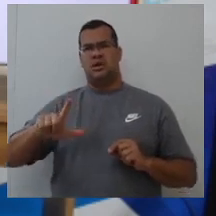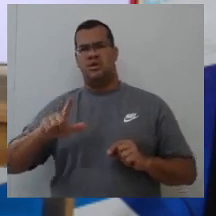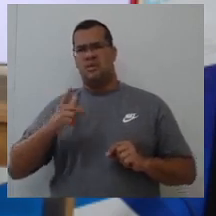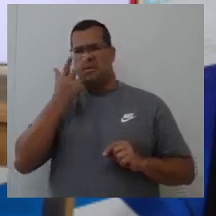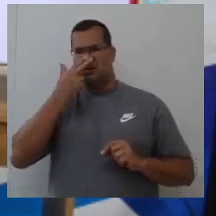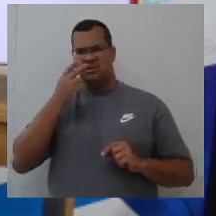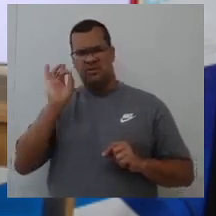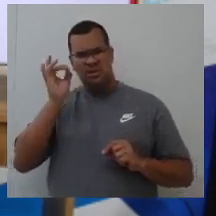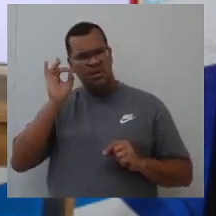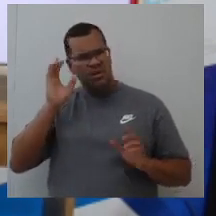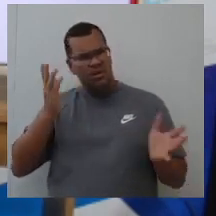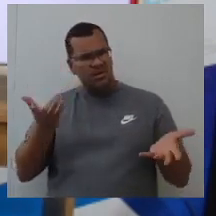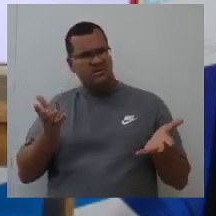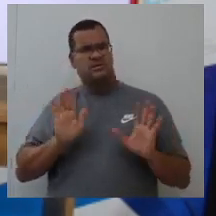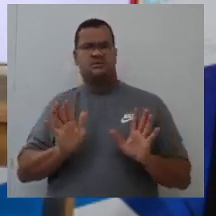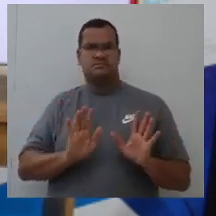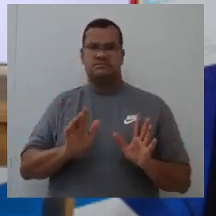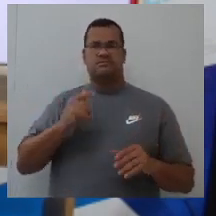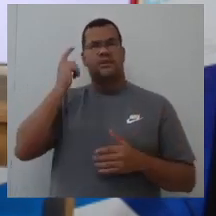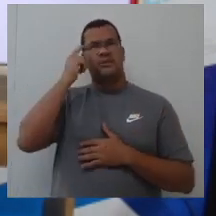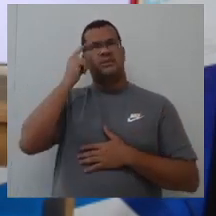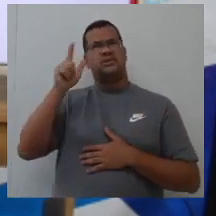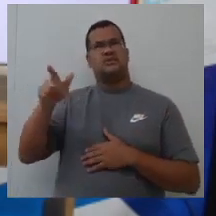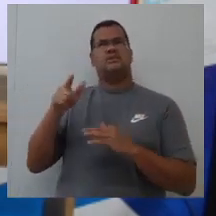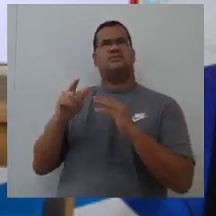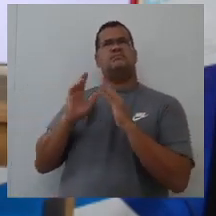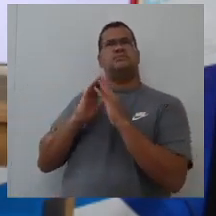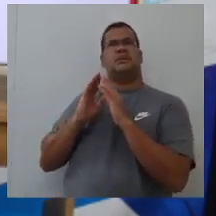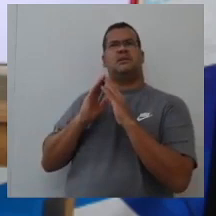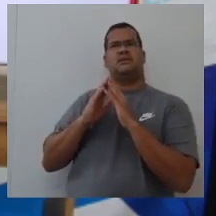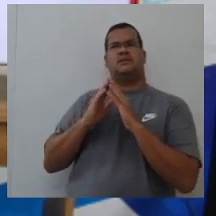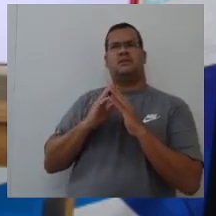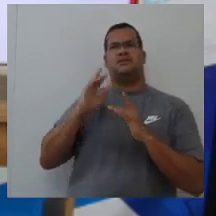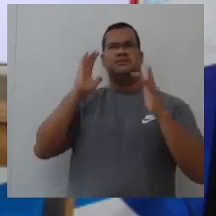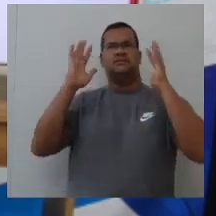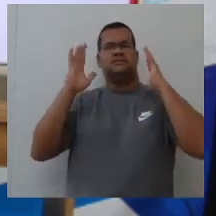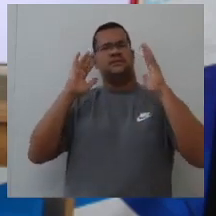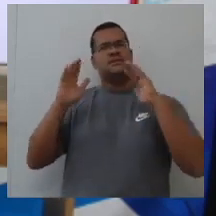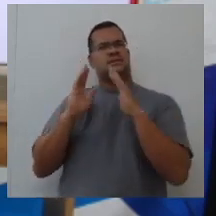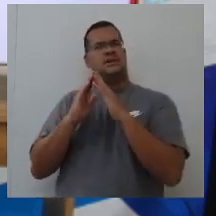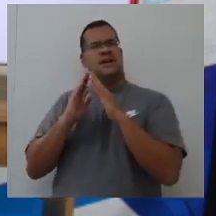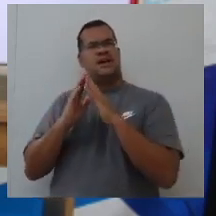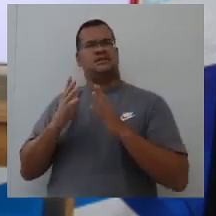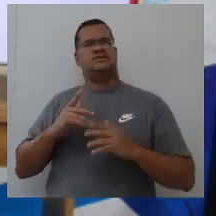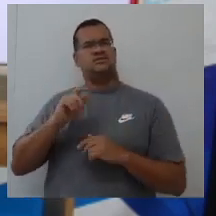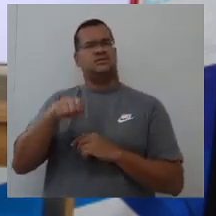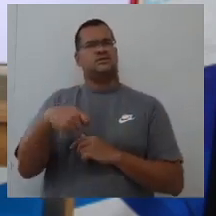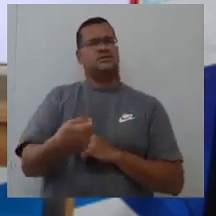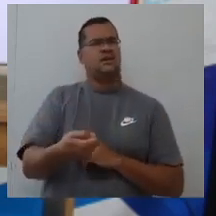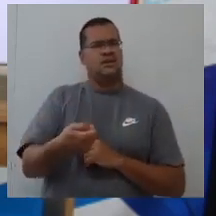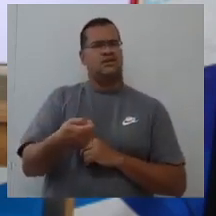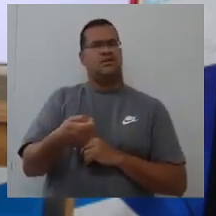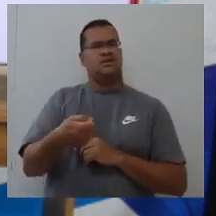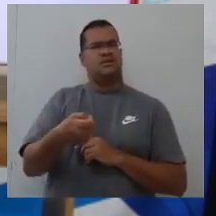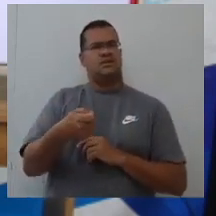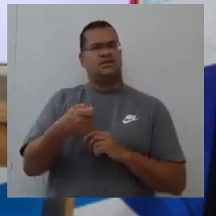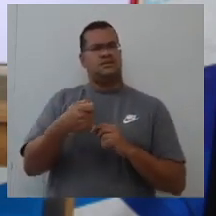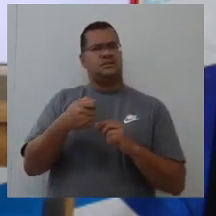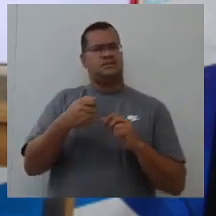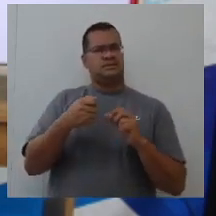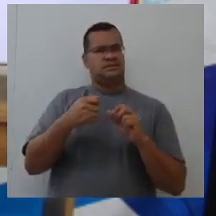maluquinho? Inclusive, eu fiquei pensando lá em casa, um sinal para